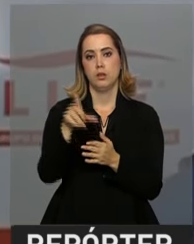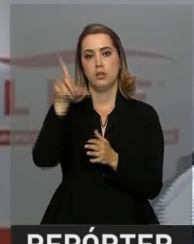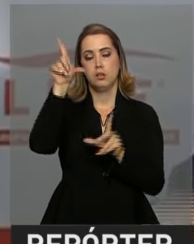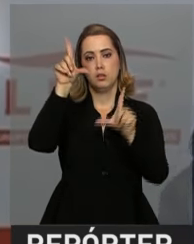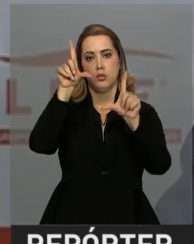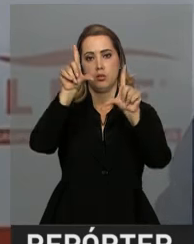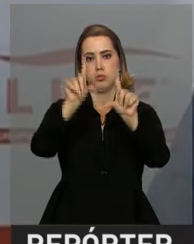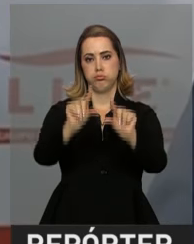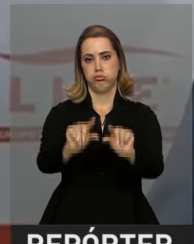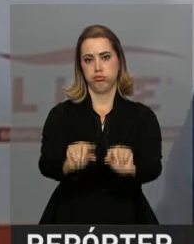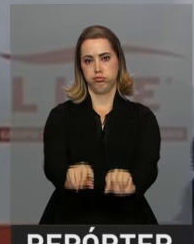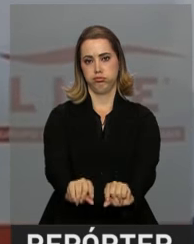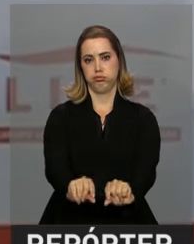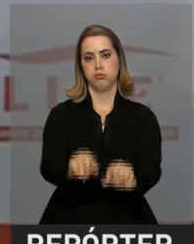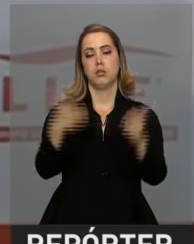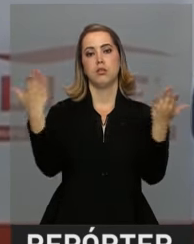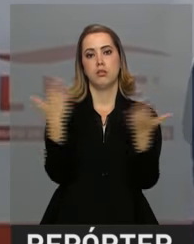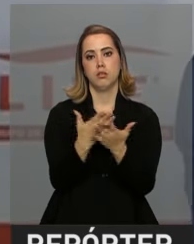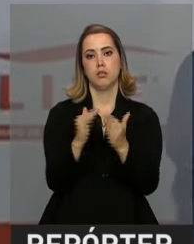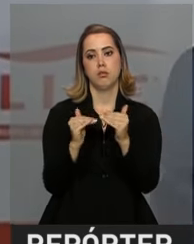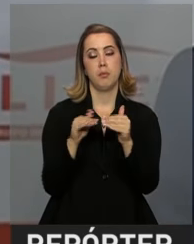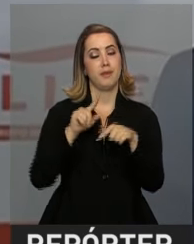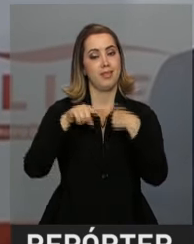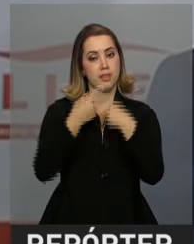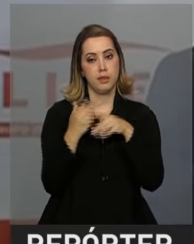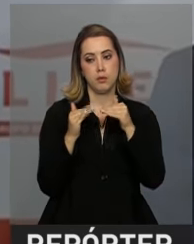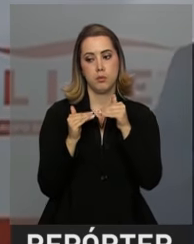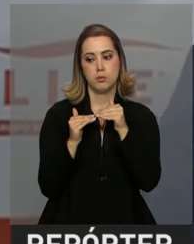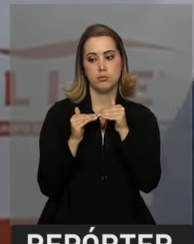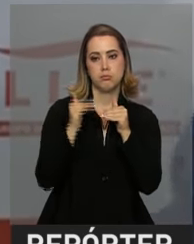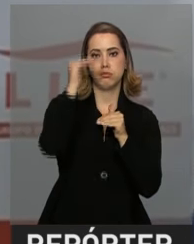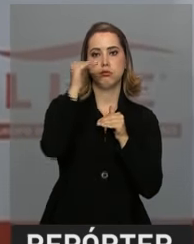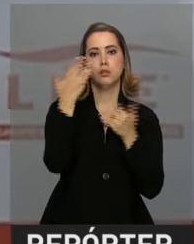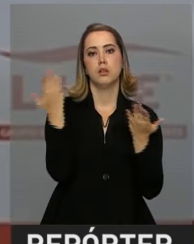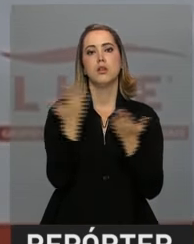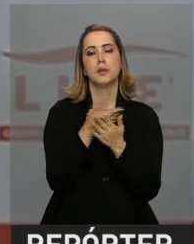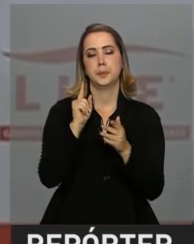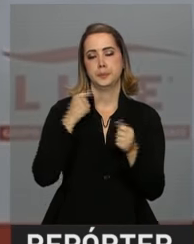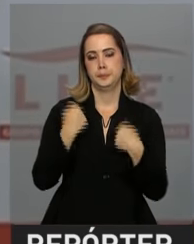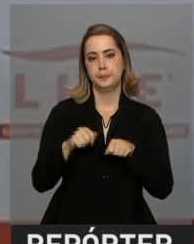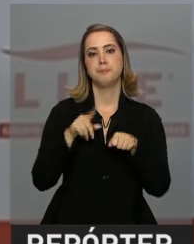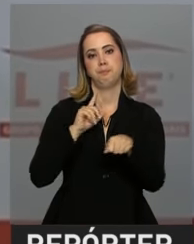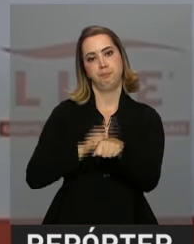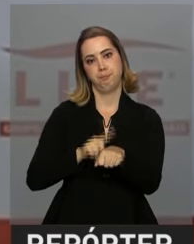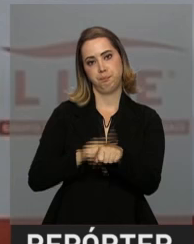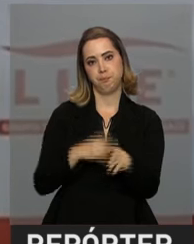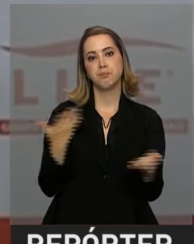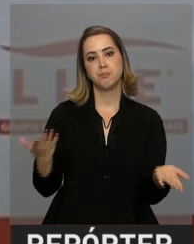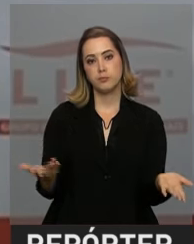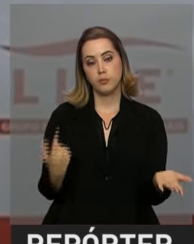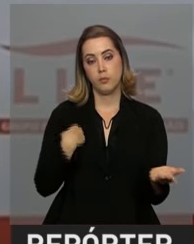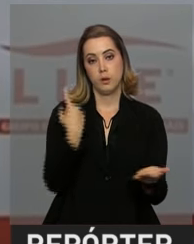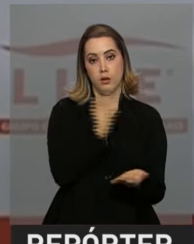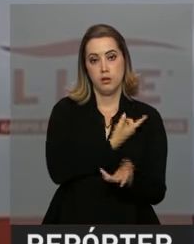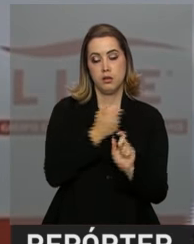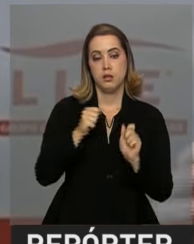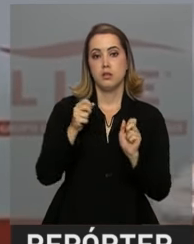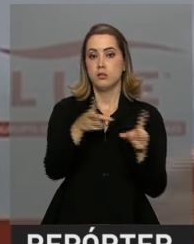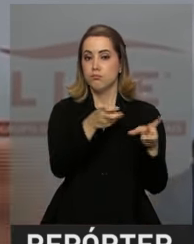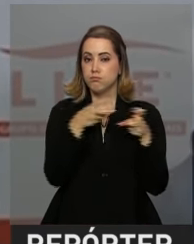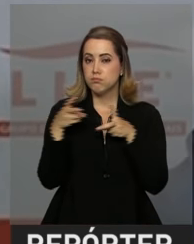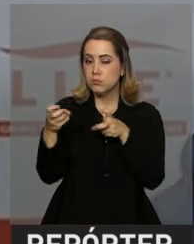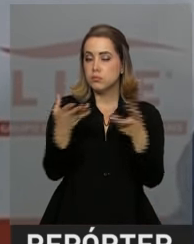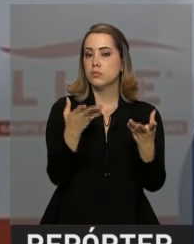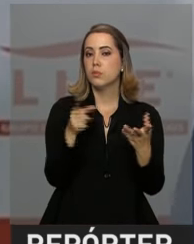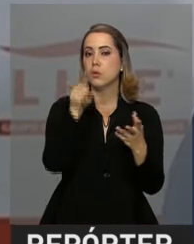queda desse déficit e a transformação do superá também demanda algum tempo, não é? E a nossa expectativa